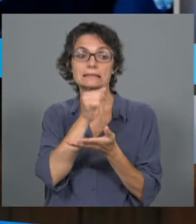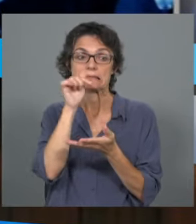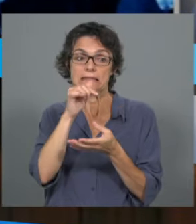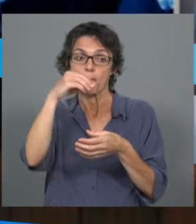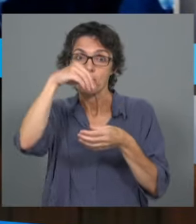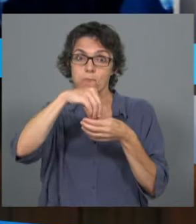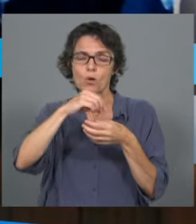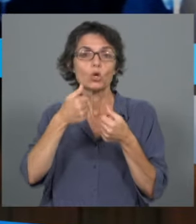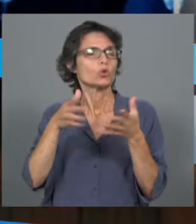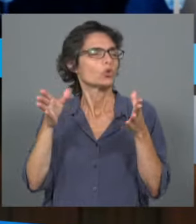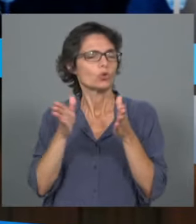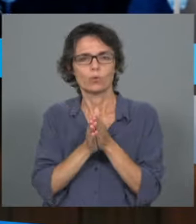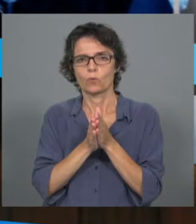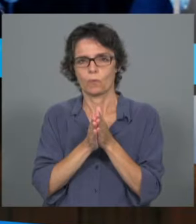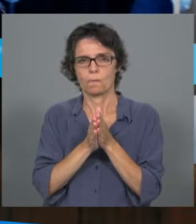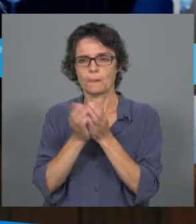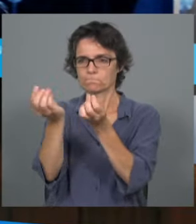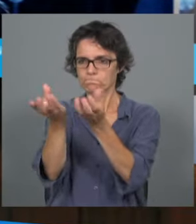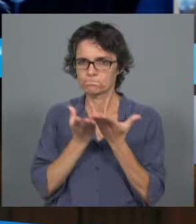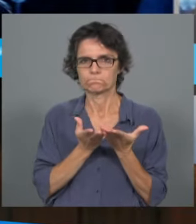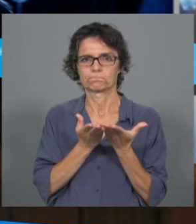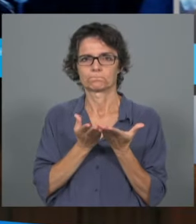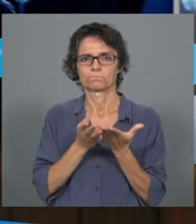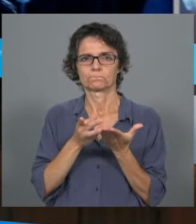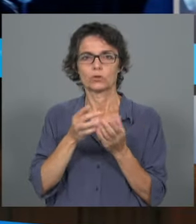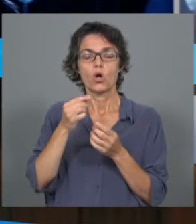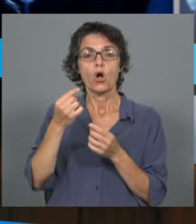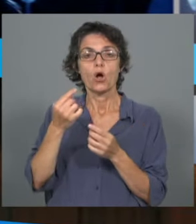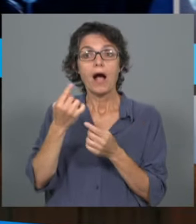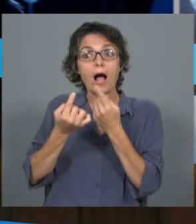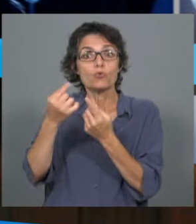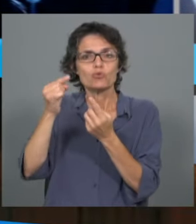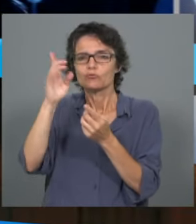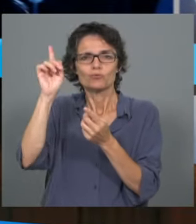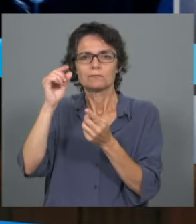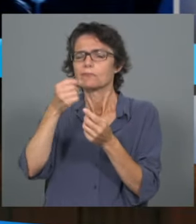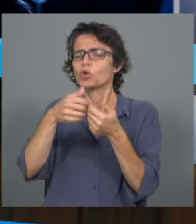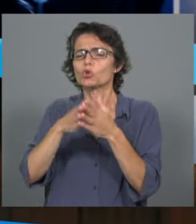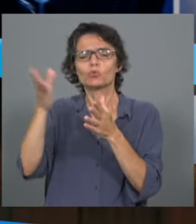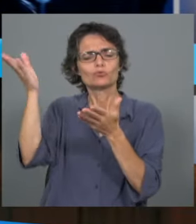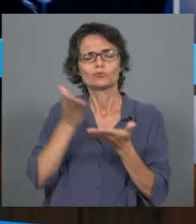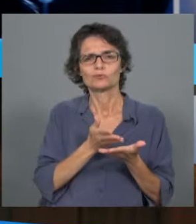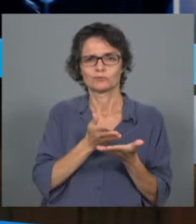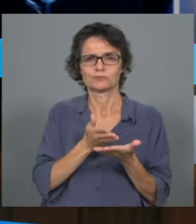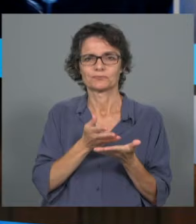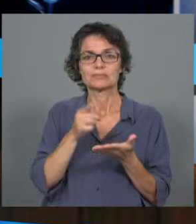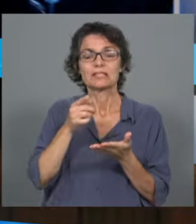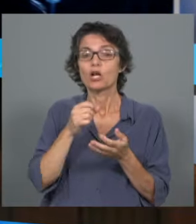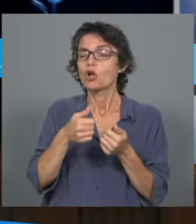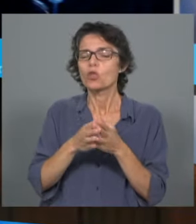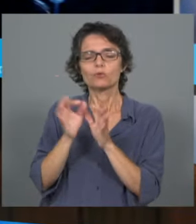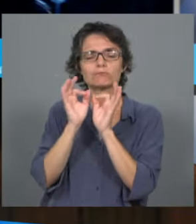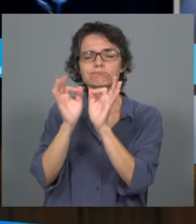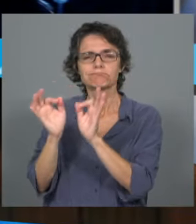evidentemente é uma denúncia clara também hoje das nossas desigualdades e pelo fato dos recursos que chegam para todos beneficiarem uma